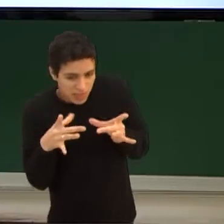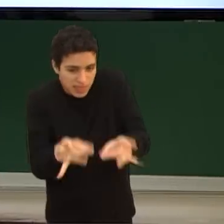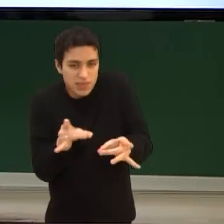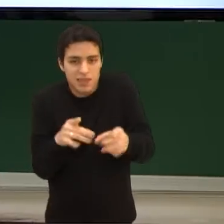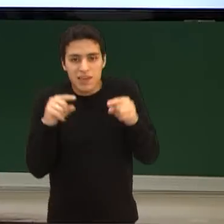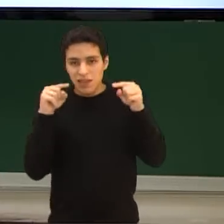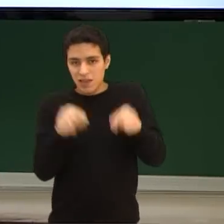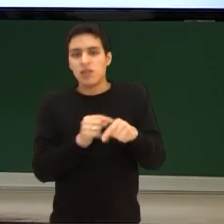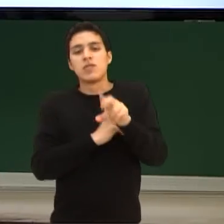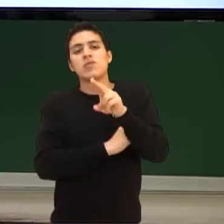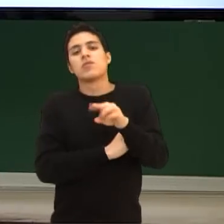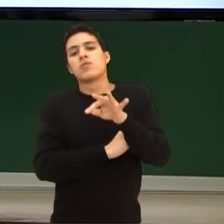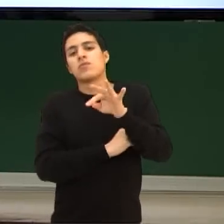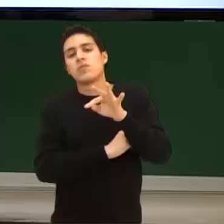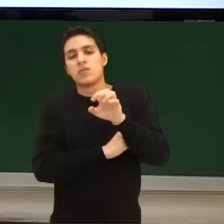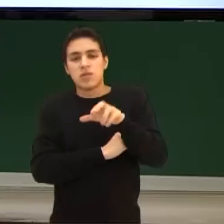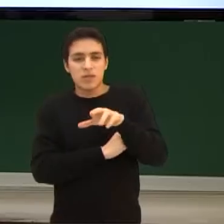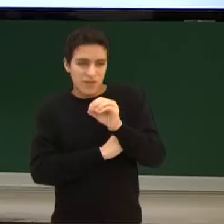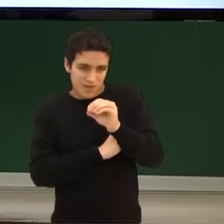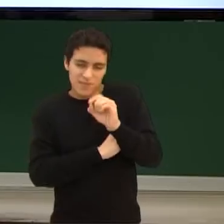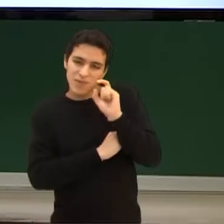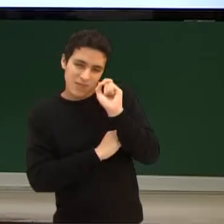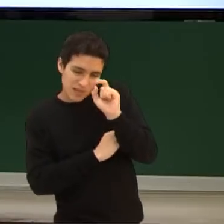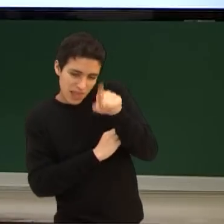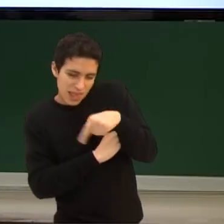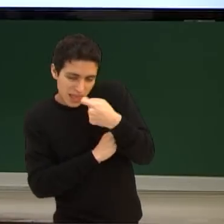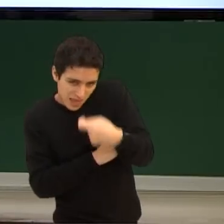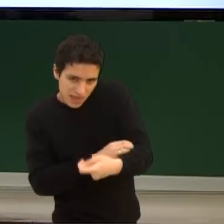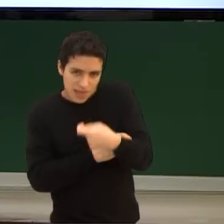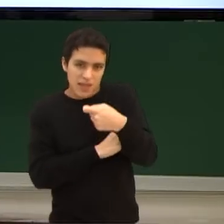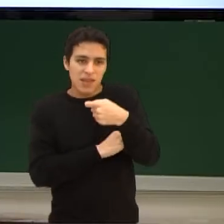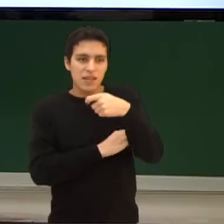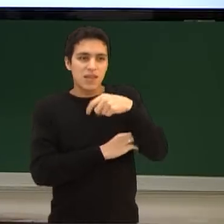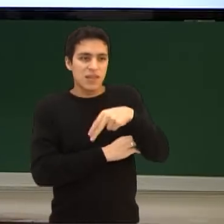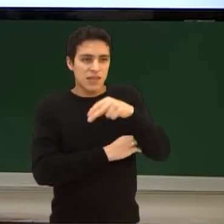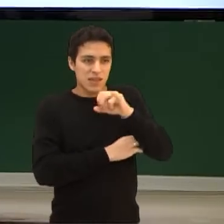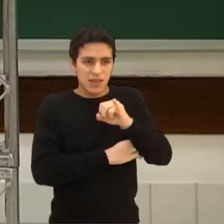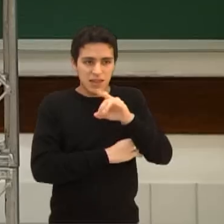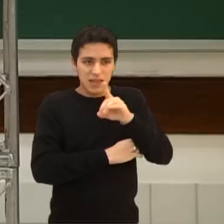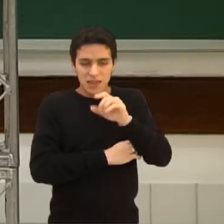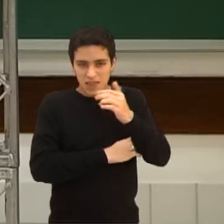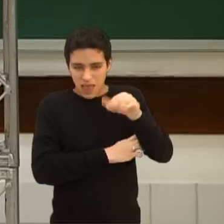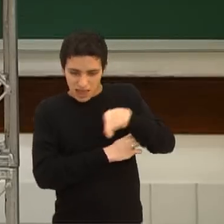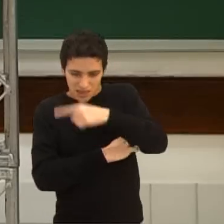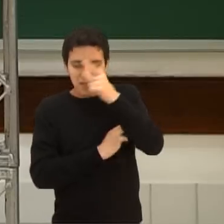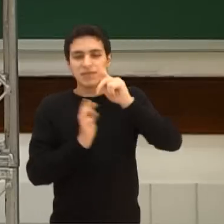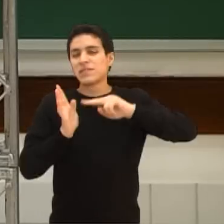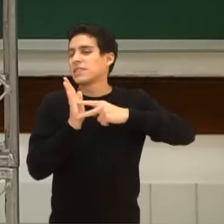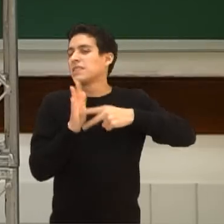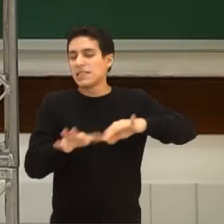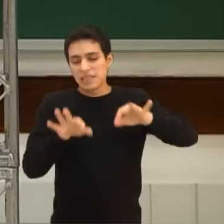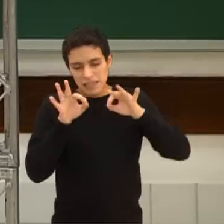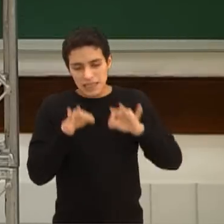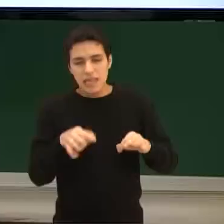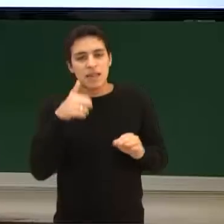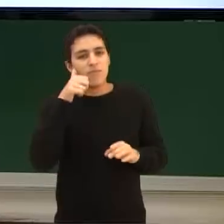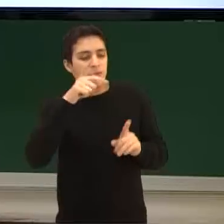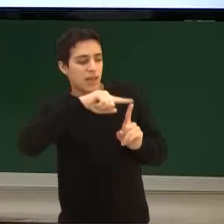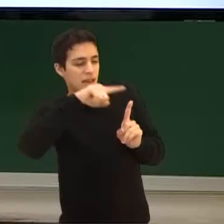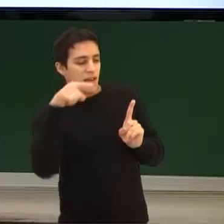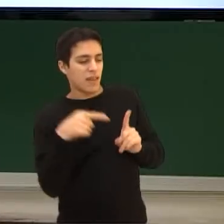se fixa ali no útero, nós chamamos então de nidação. Aí sim a mulher está grávida,